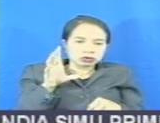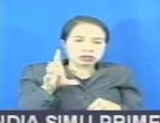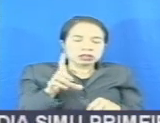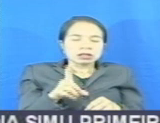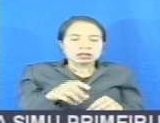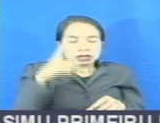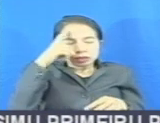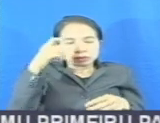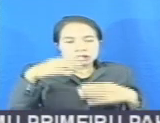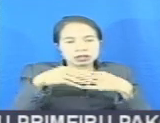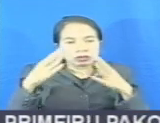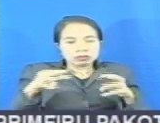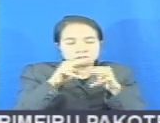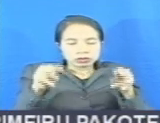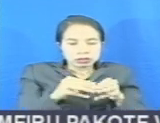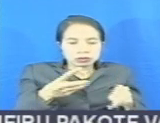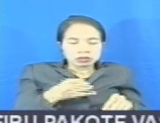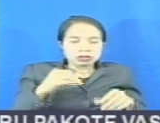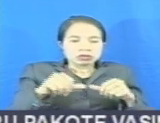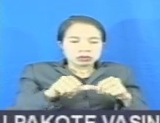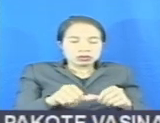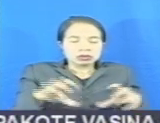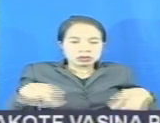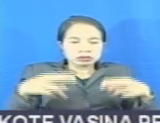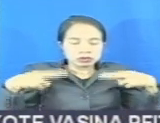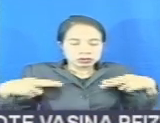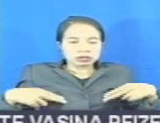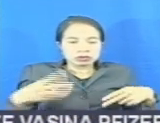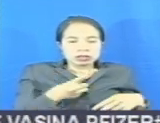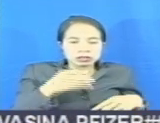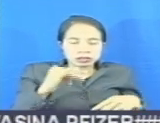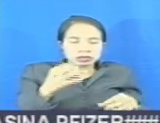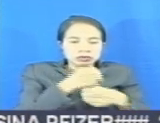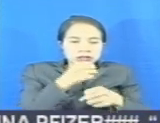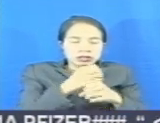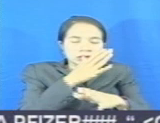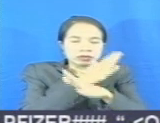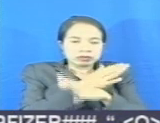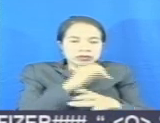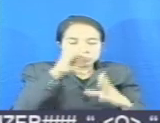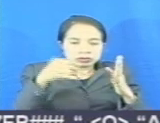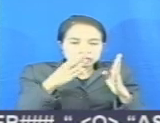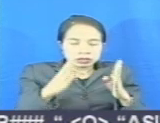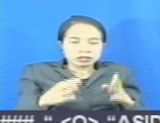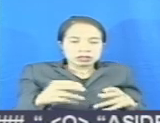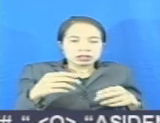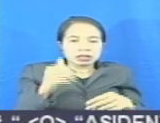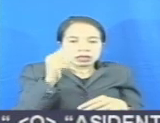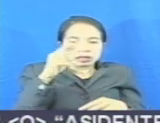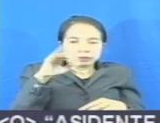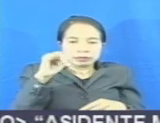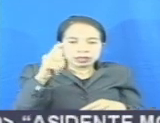autoridade município de Ili continua coordena ho Serviço Saúde de Ili ho dihalo prevenção. Jornalista RTL Amido Conuser